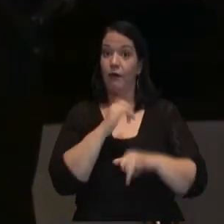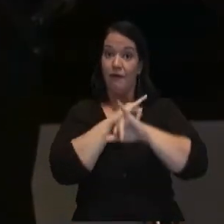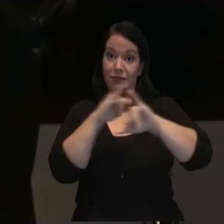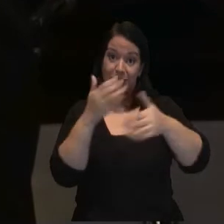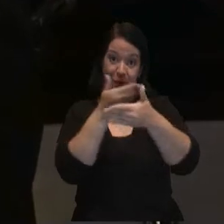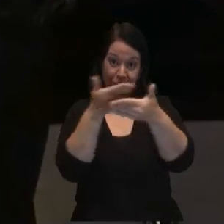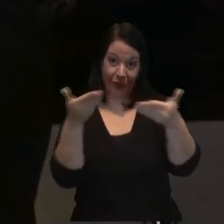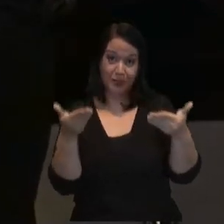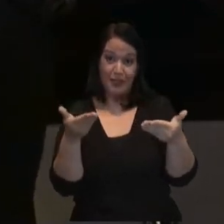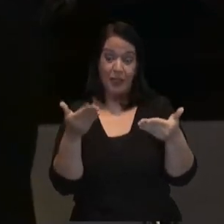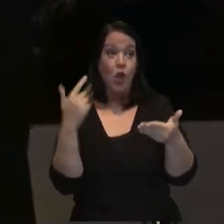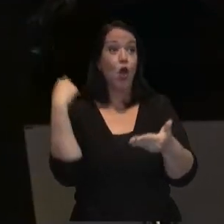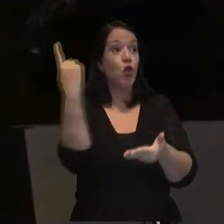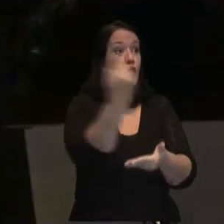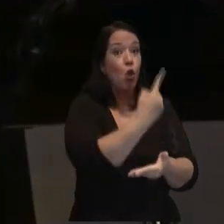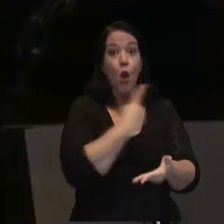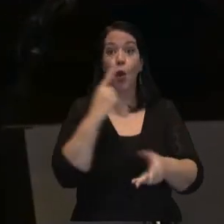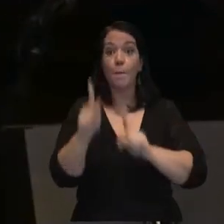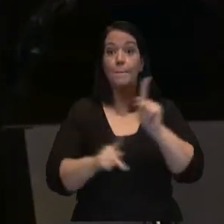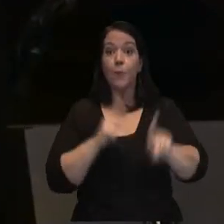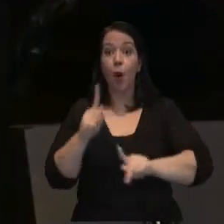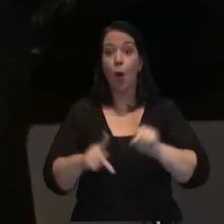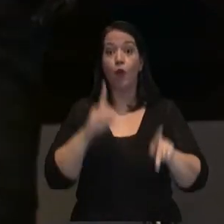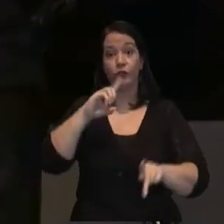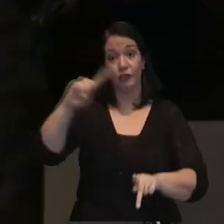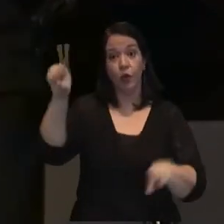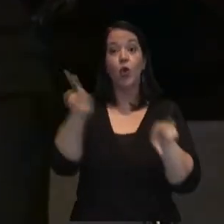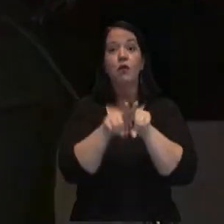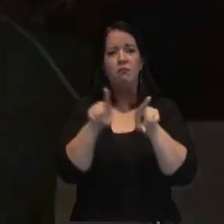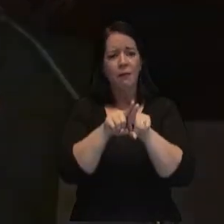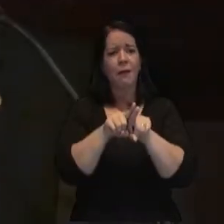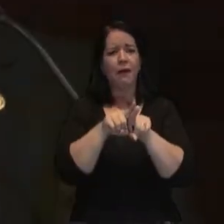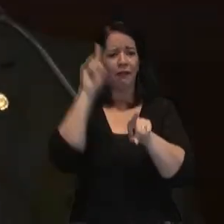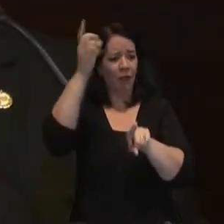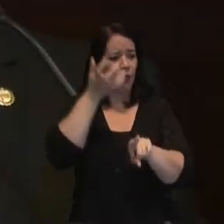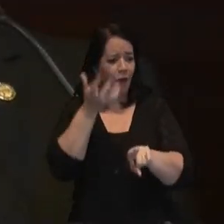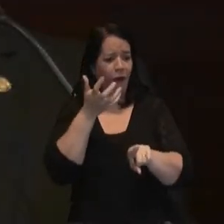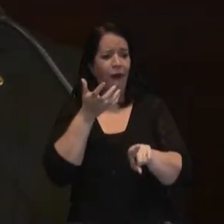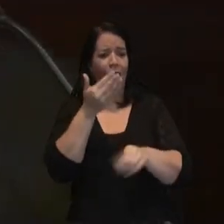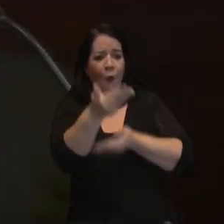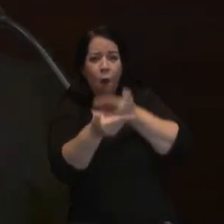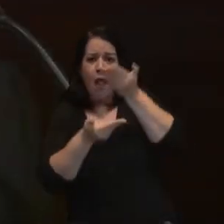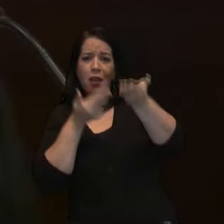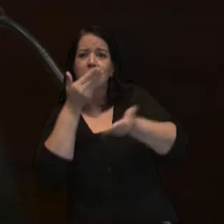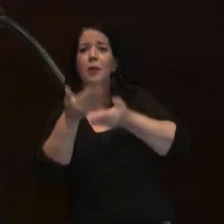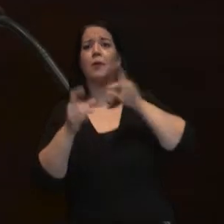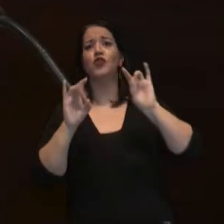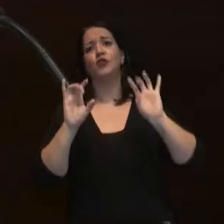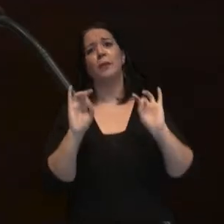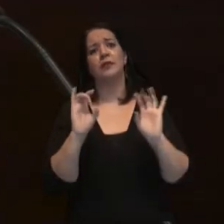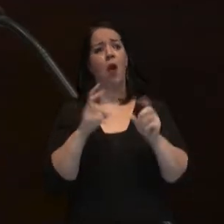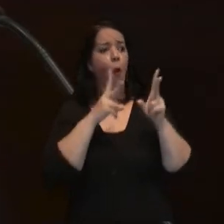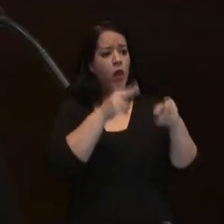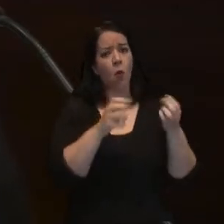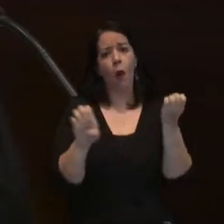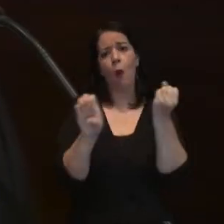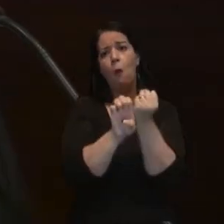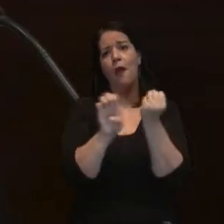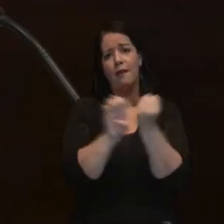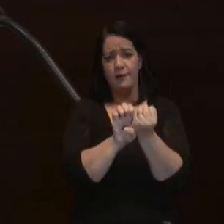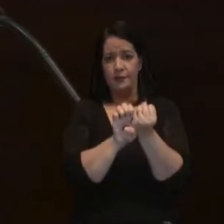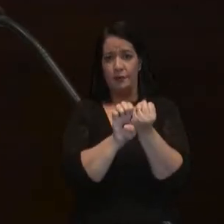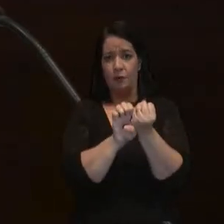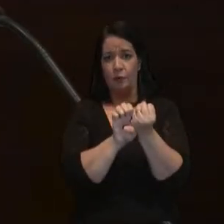o povo de Deus é chamado para ter um relacionamento especial com o seu Deus. Por meio de Jesus Cristo, todos nos